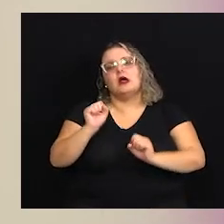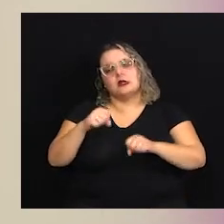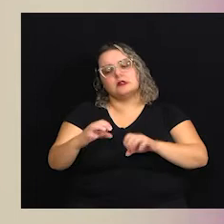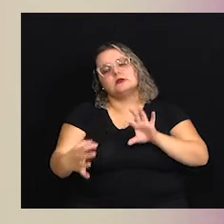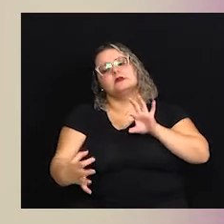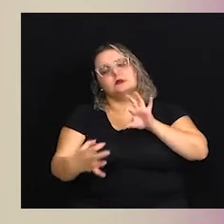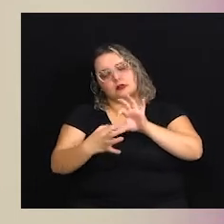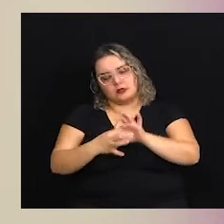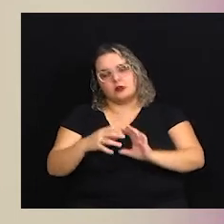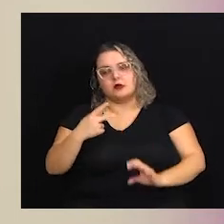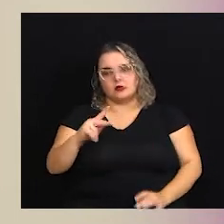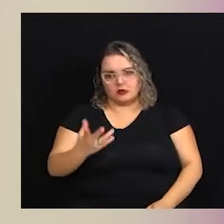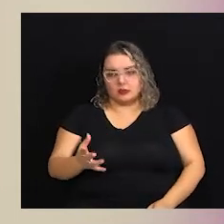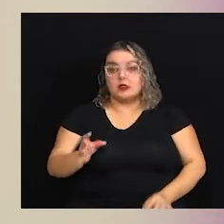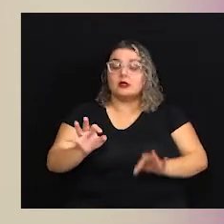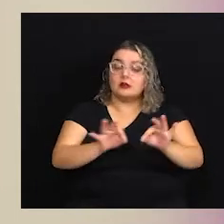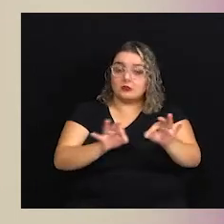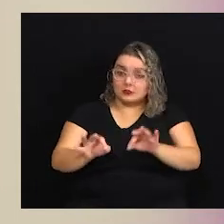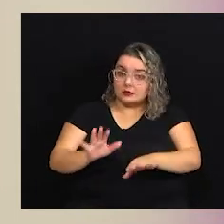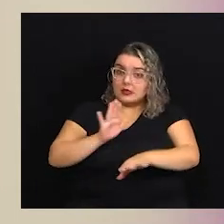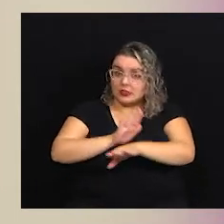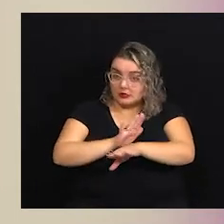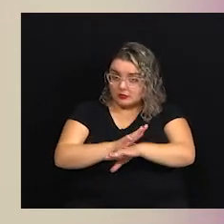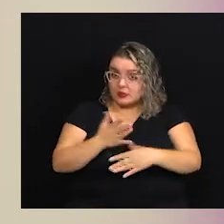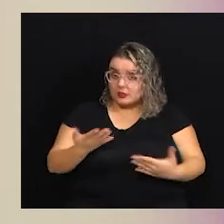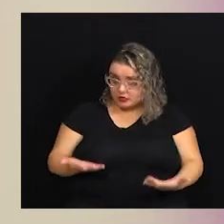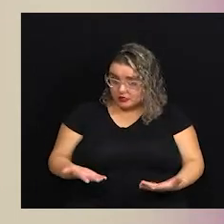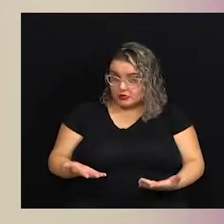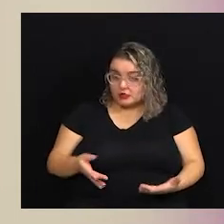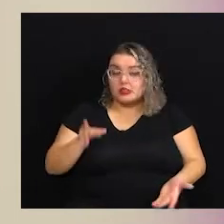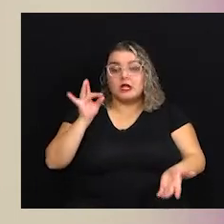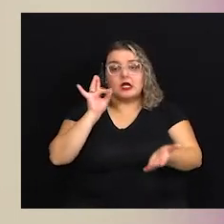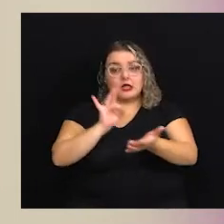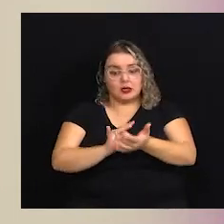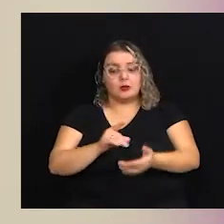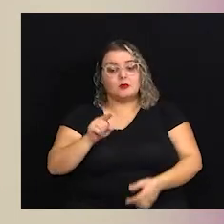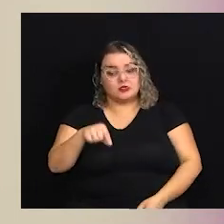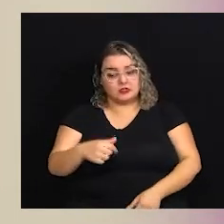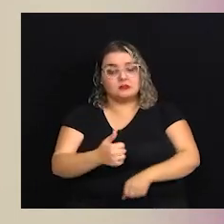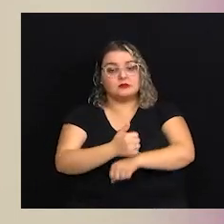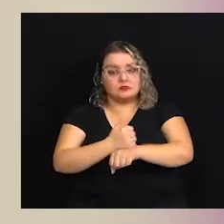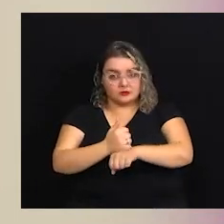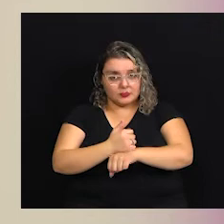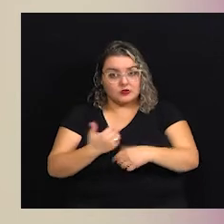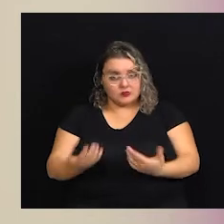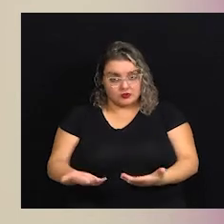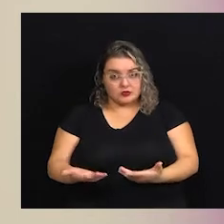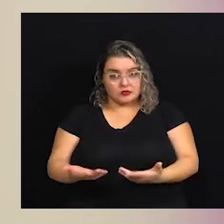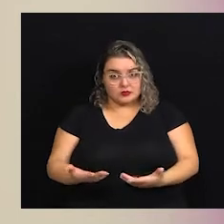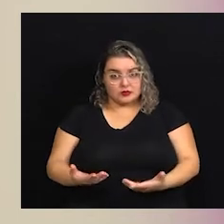ela se conecta com ele. Está preparado para ajudá-la? Né? Realmente esse profissional